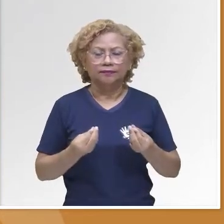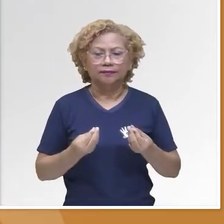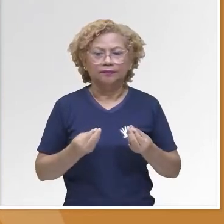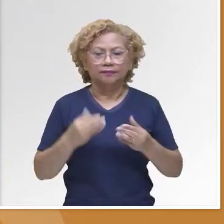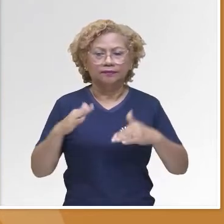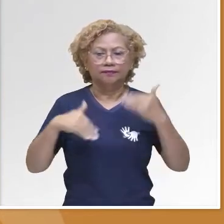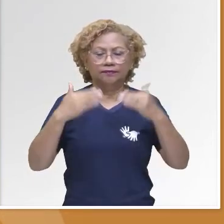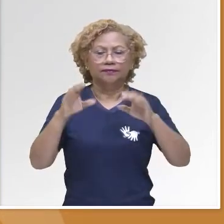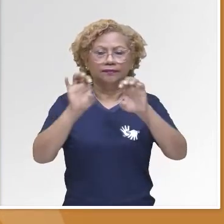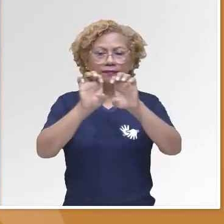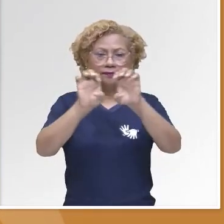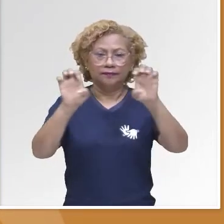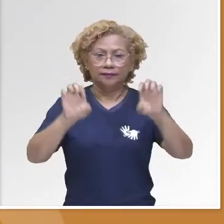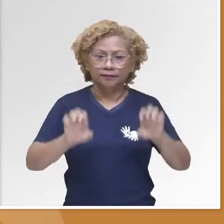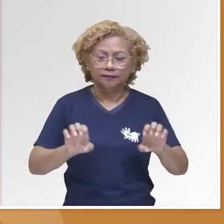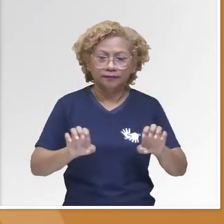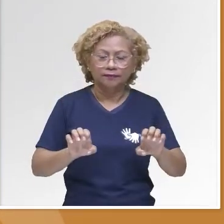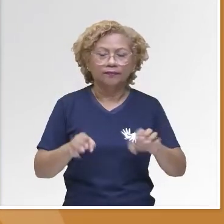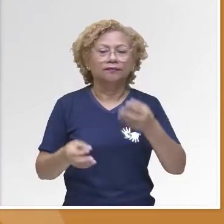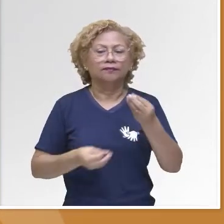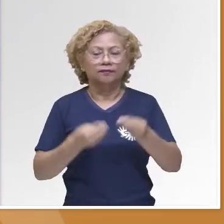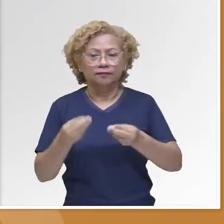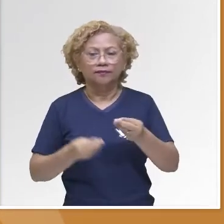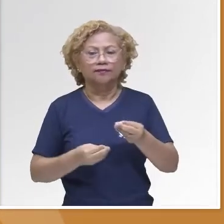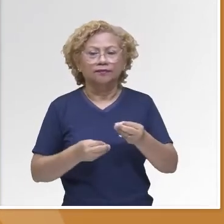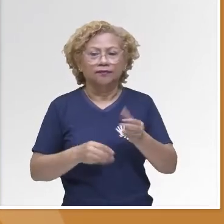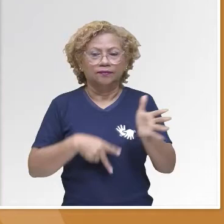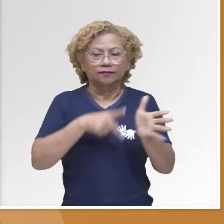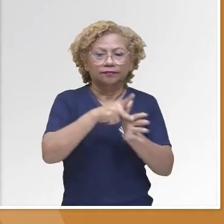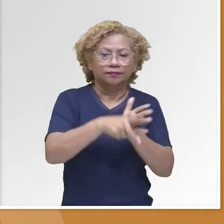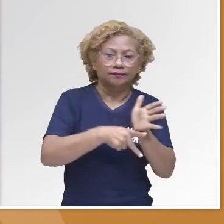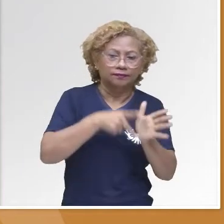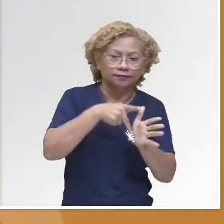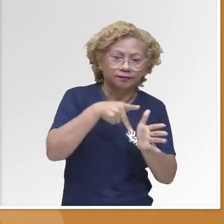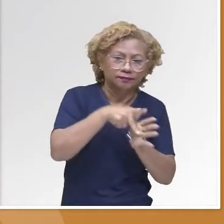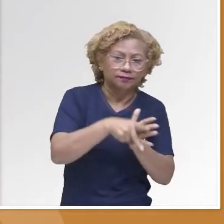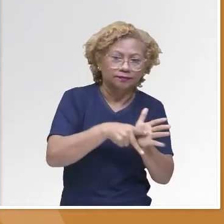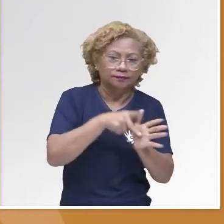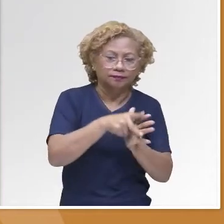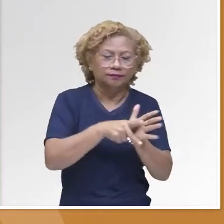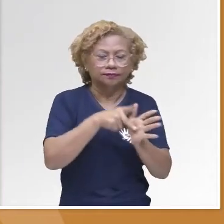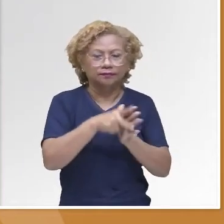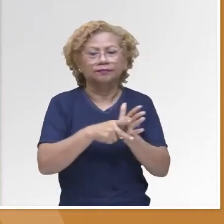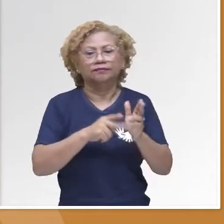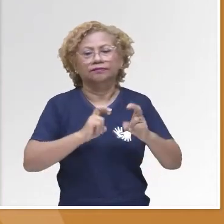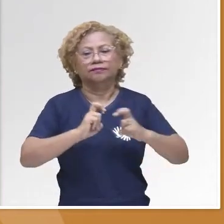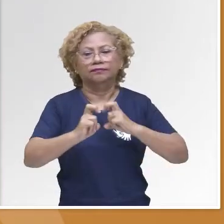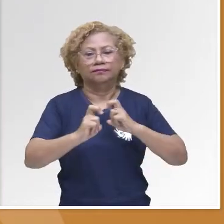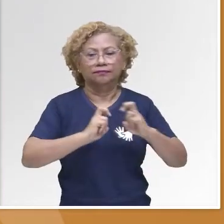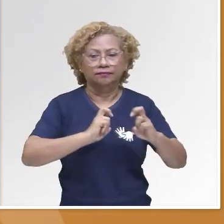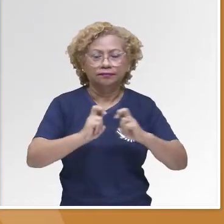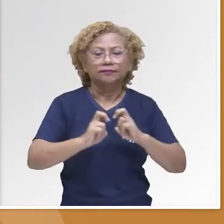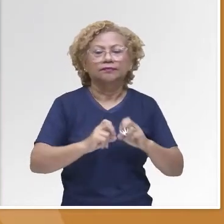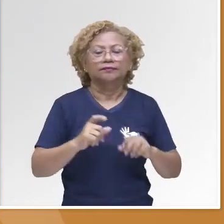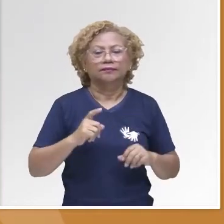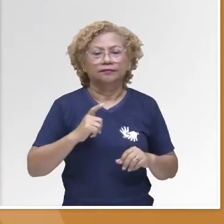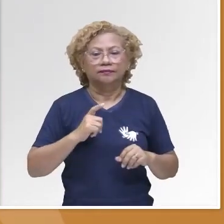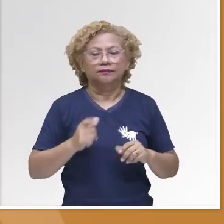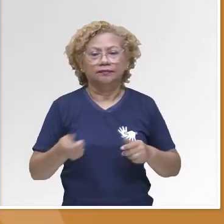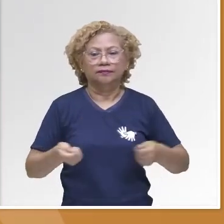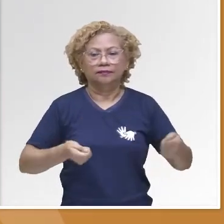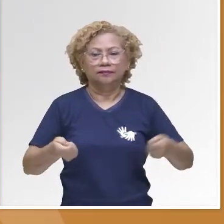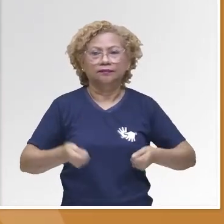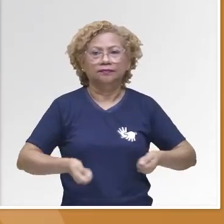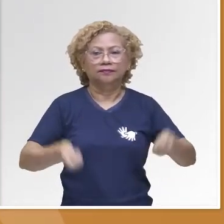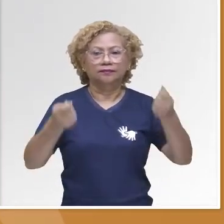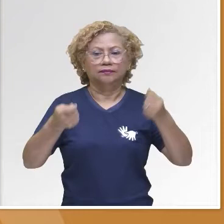né, como construções de ferrovias, né, os portos, áreas de mineração, a instalação de